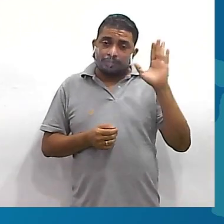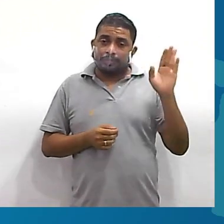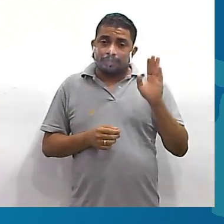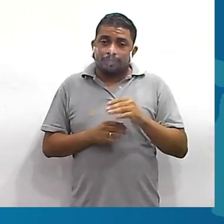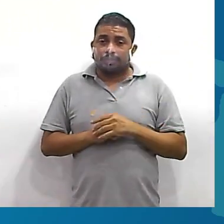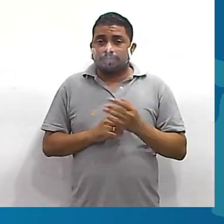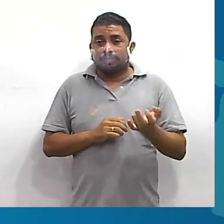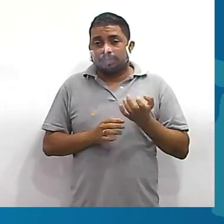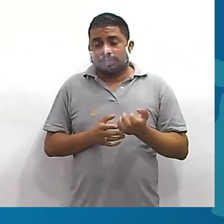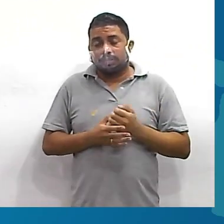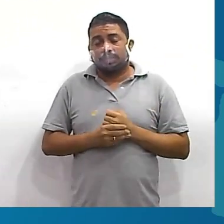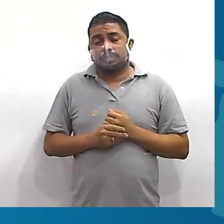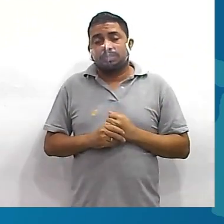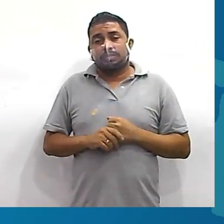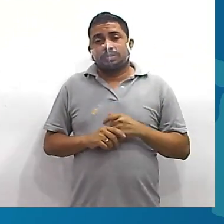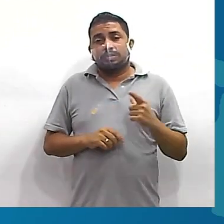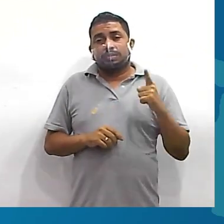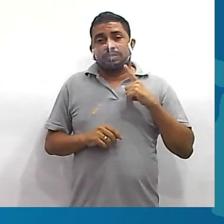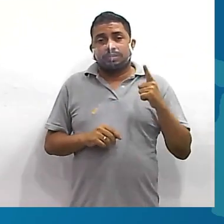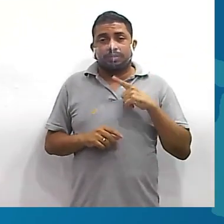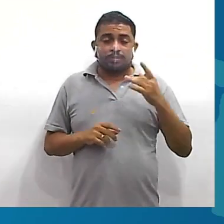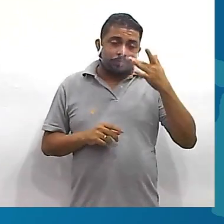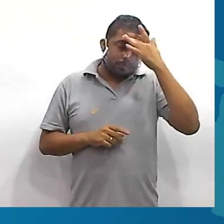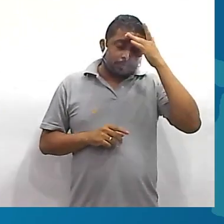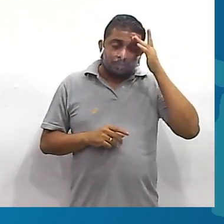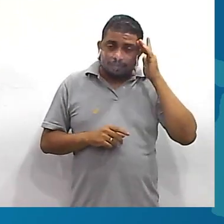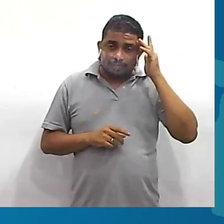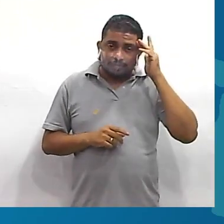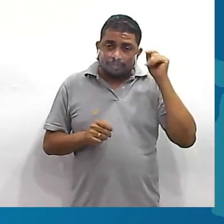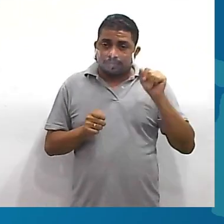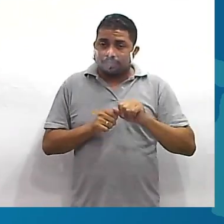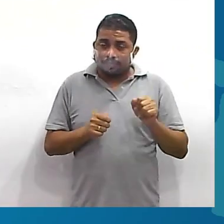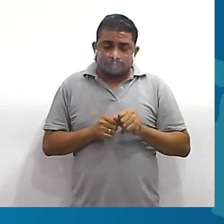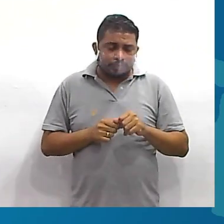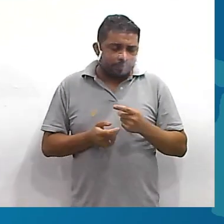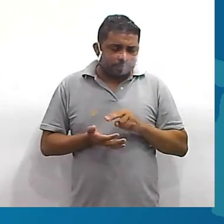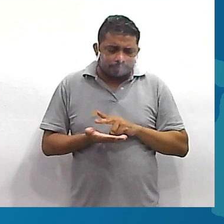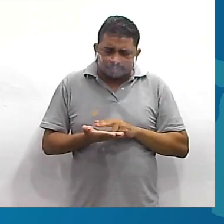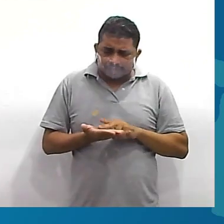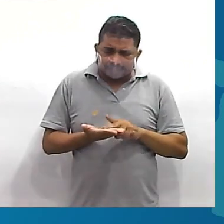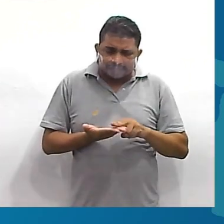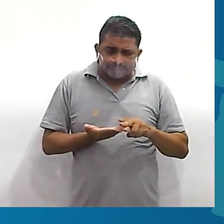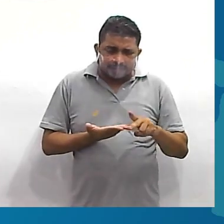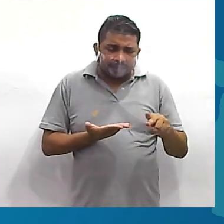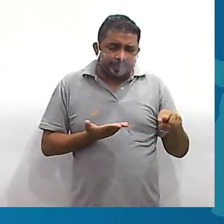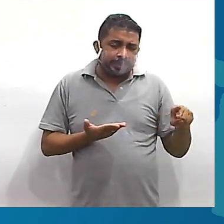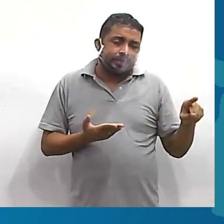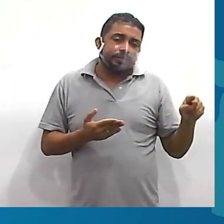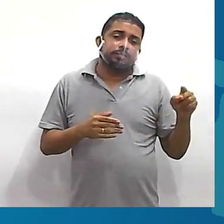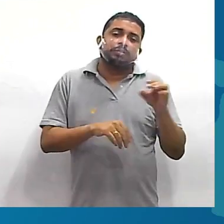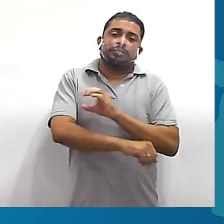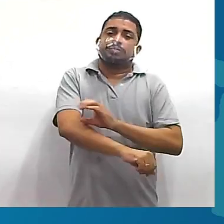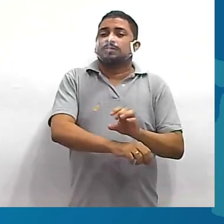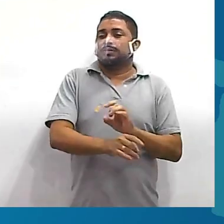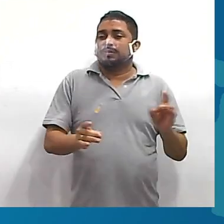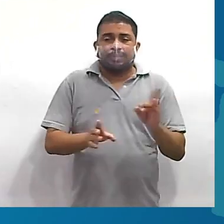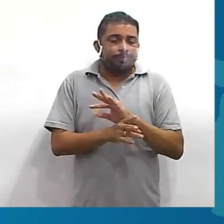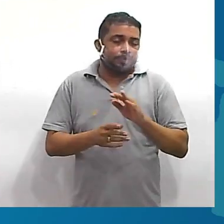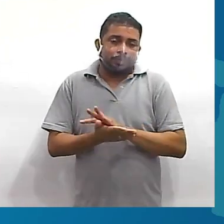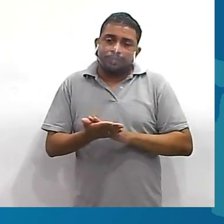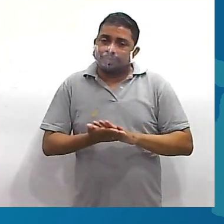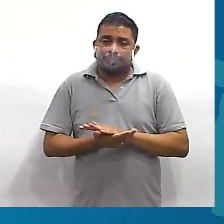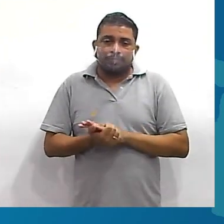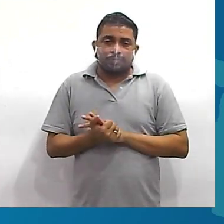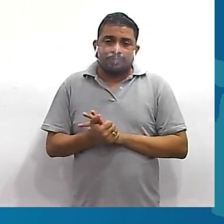você quer, provavelmente você vai ser aquela pessoa que faz 1000 cursos, André, e não termina nenhum. Começa projetos e não